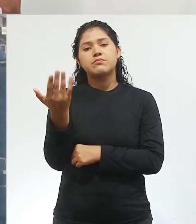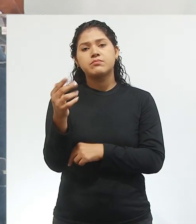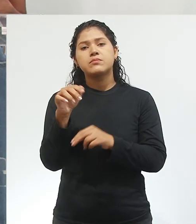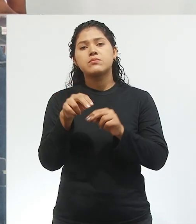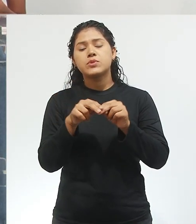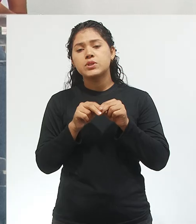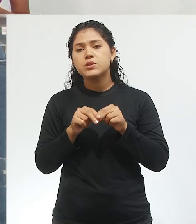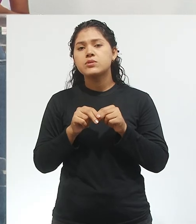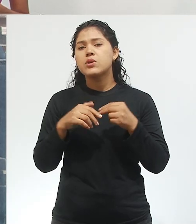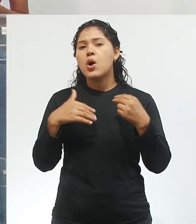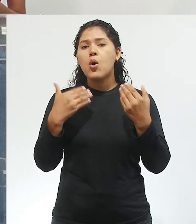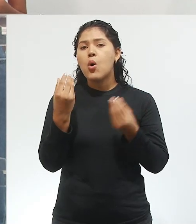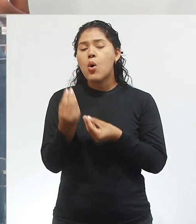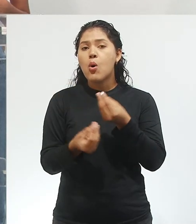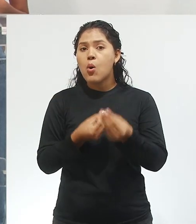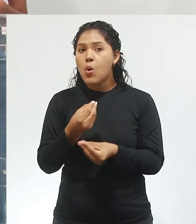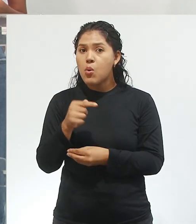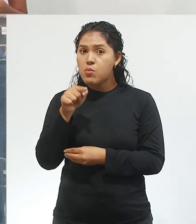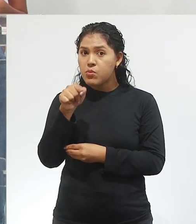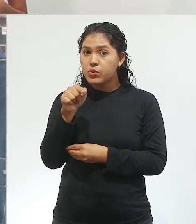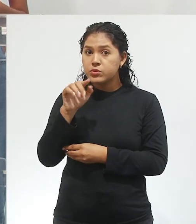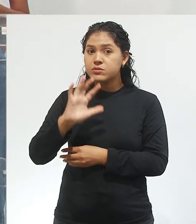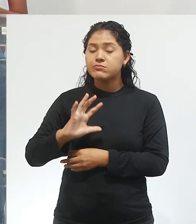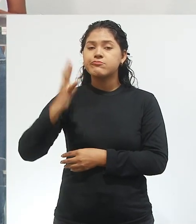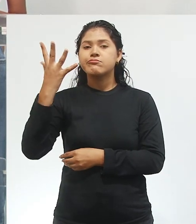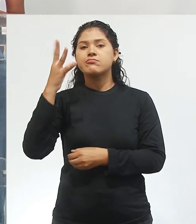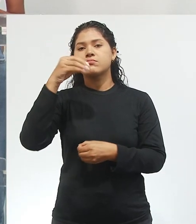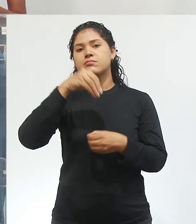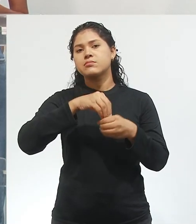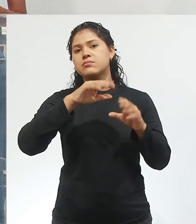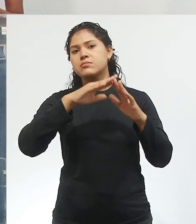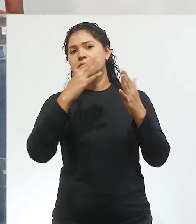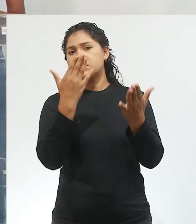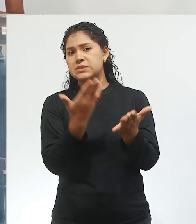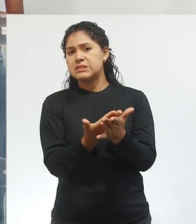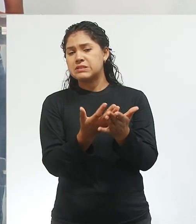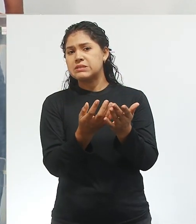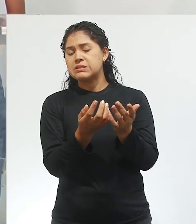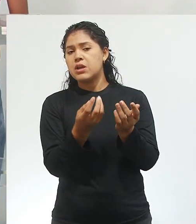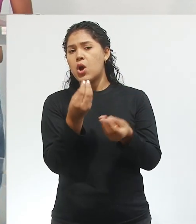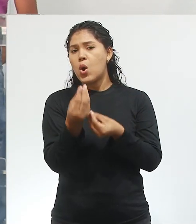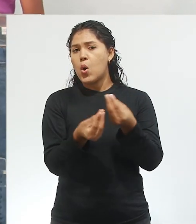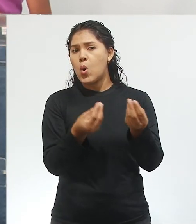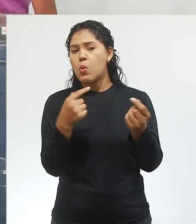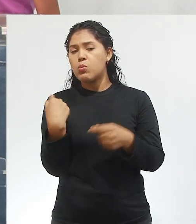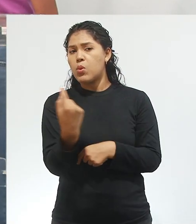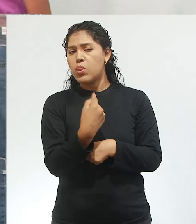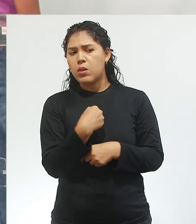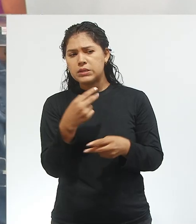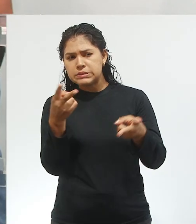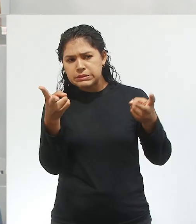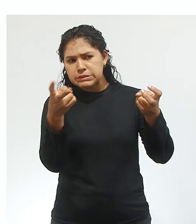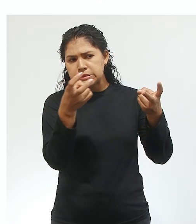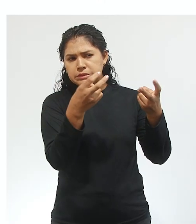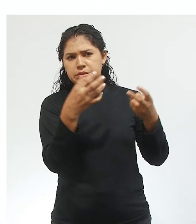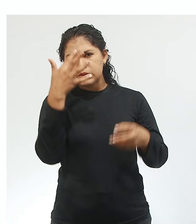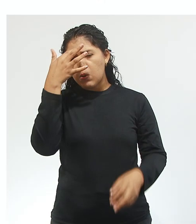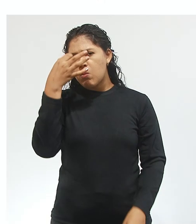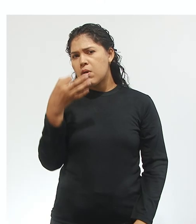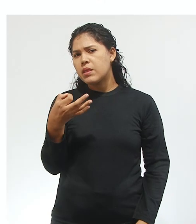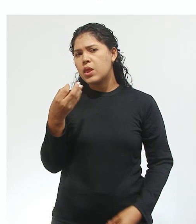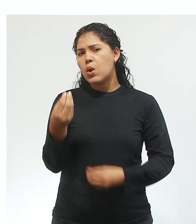essas manifestações do etnocentrismo na escola, elas podem ser compreendidas? Nós vamos